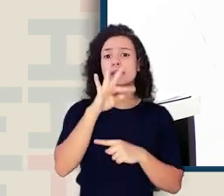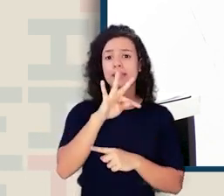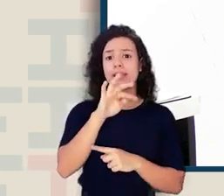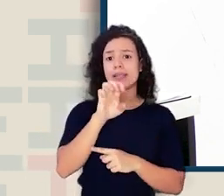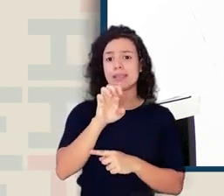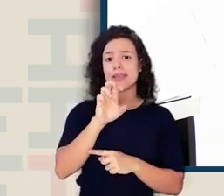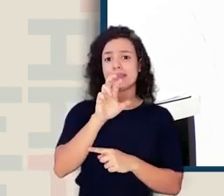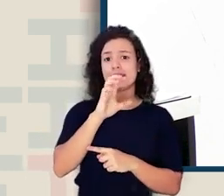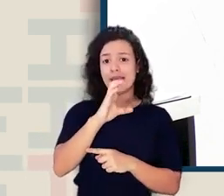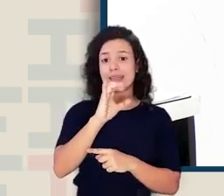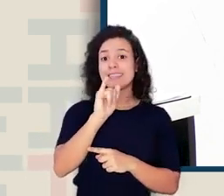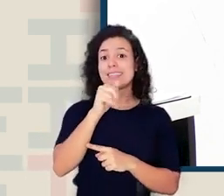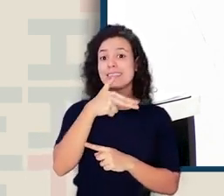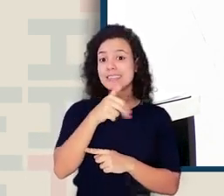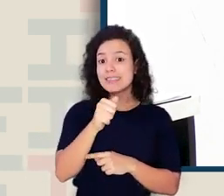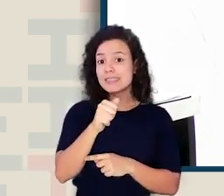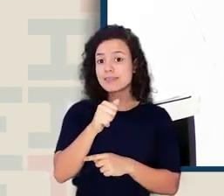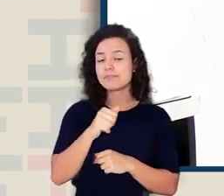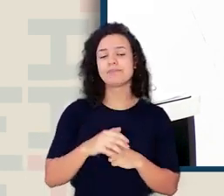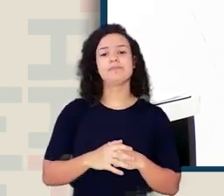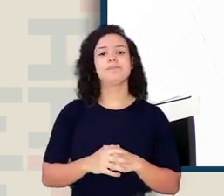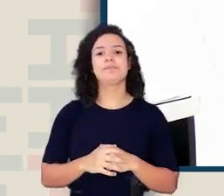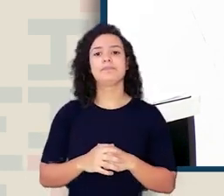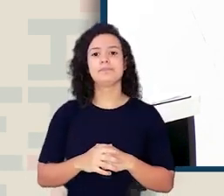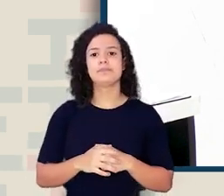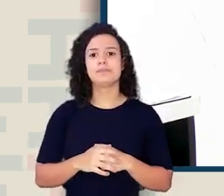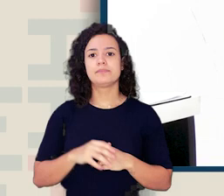mais tecinadas.